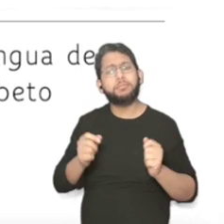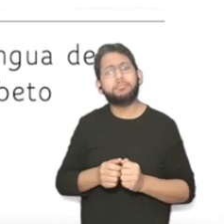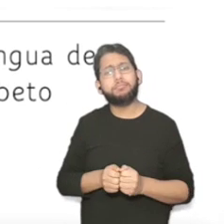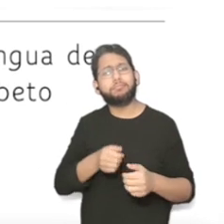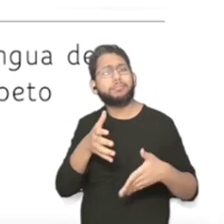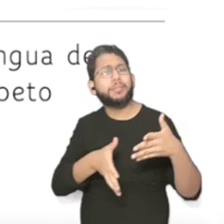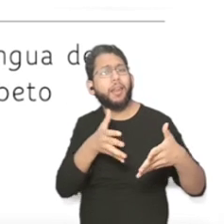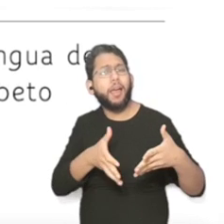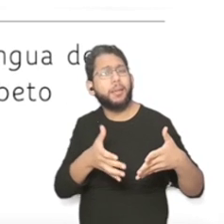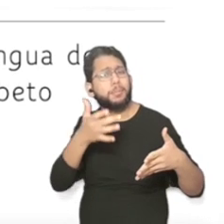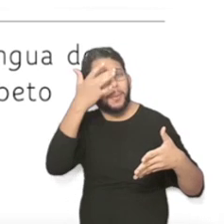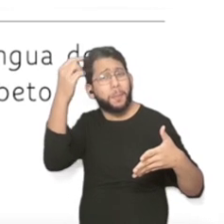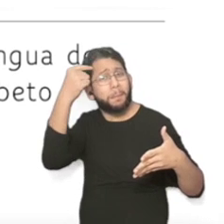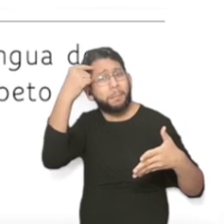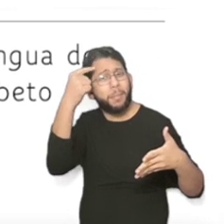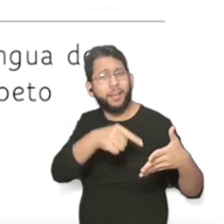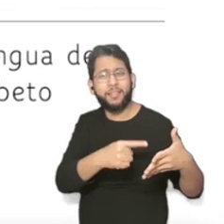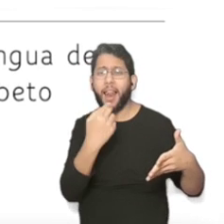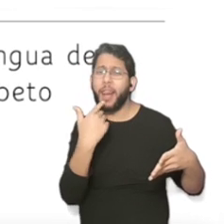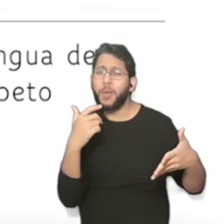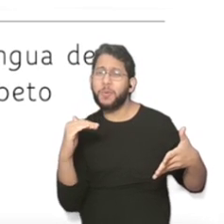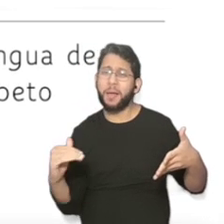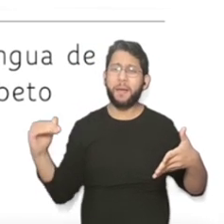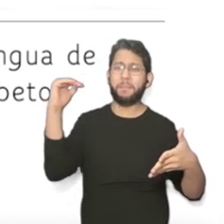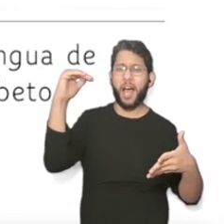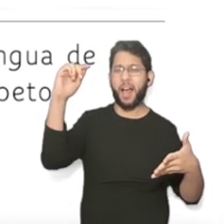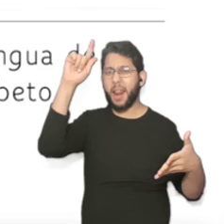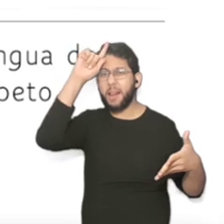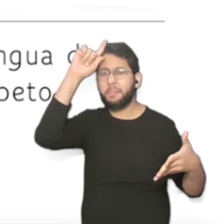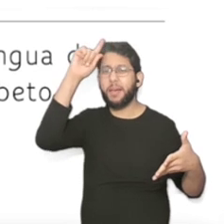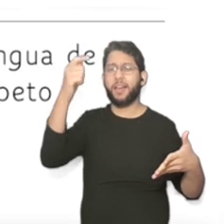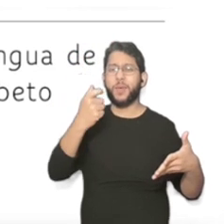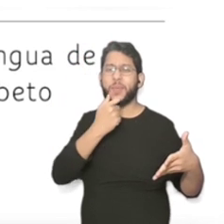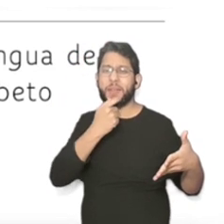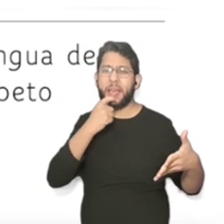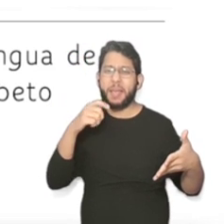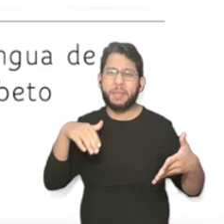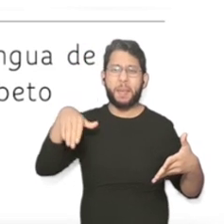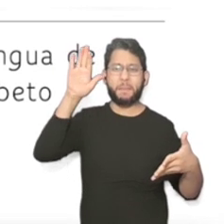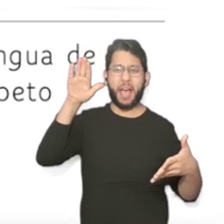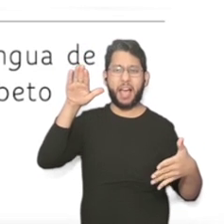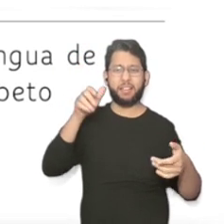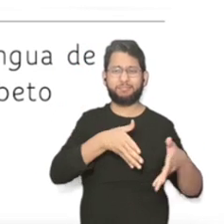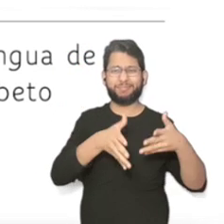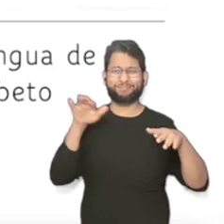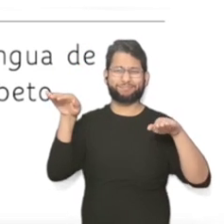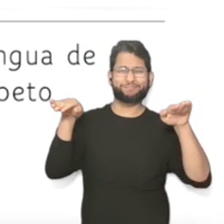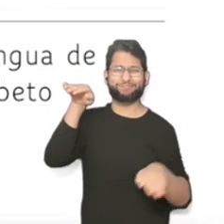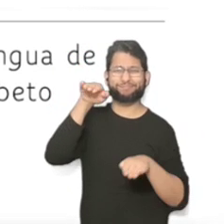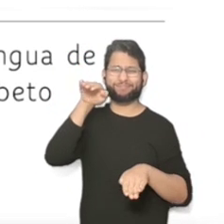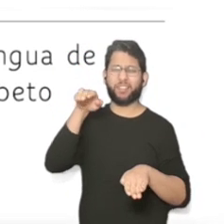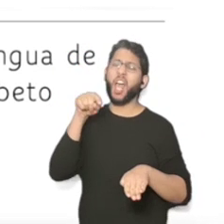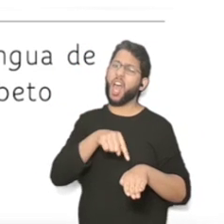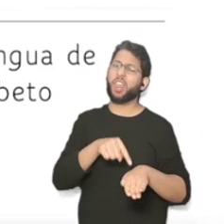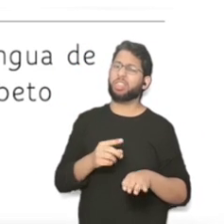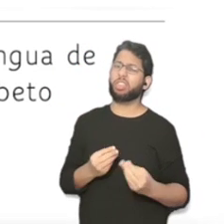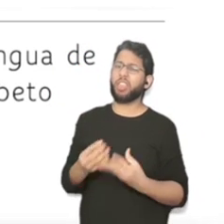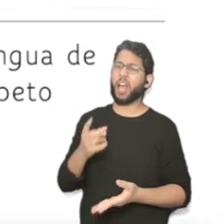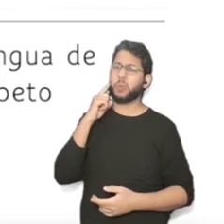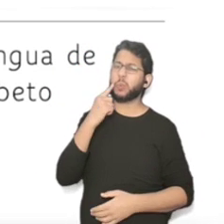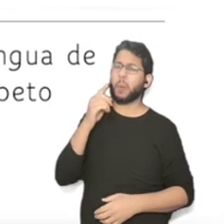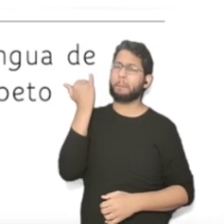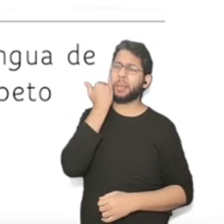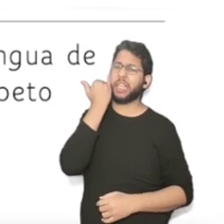sinais porque ela não é uma língua de prestígio. Então, as pessoas vão dizer que ela vai tornar o surdo preguiçoso. E, na verdade, não. Se eu tiver uma forma